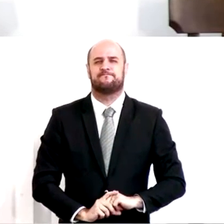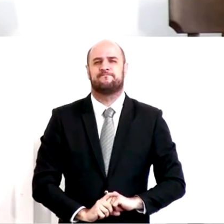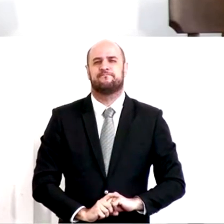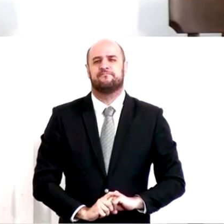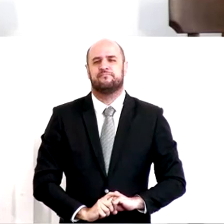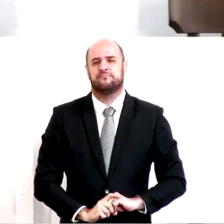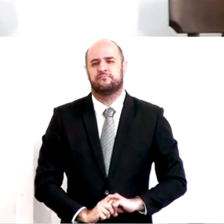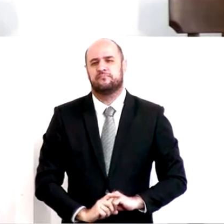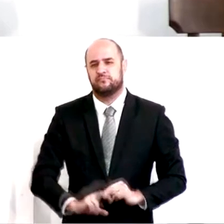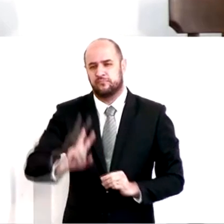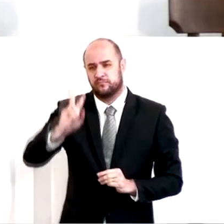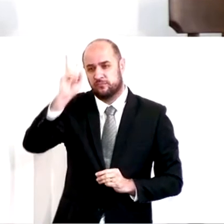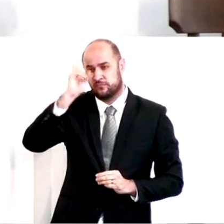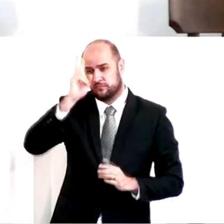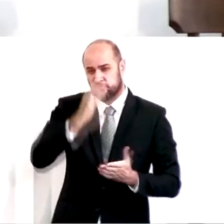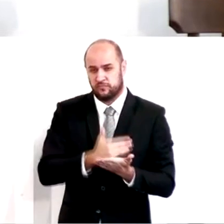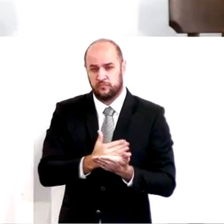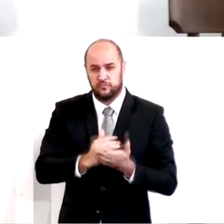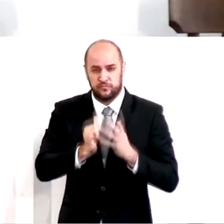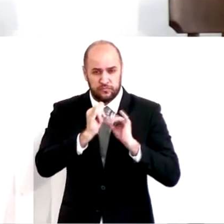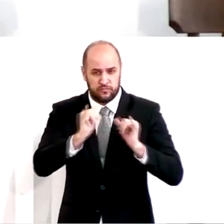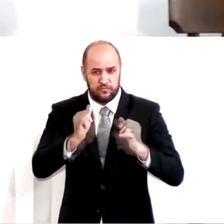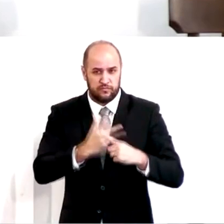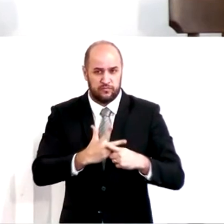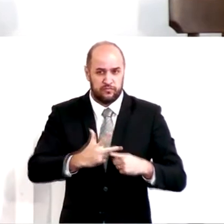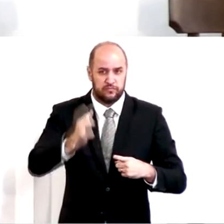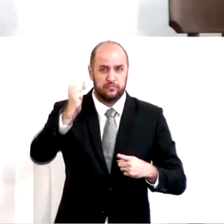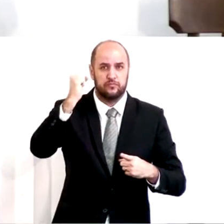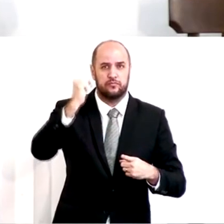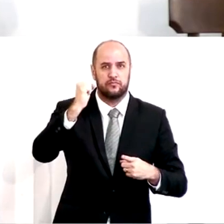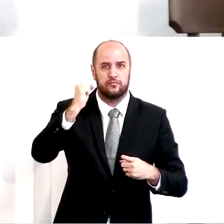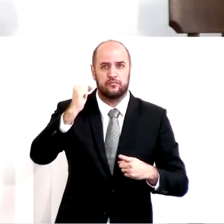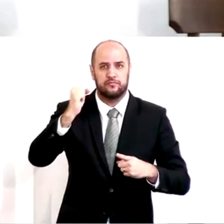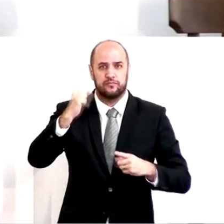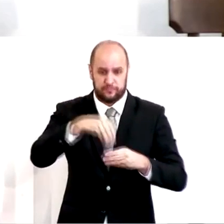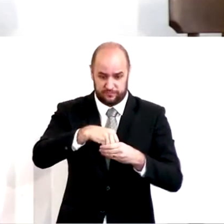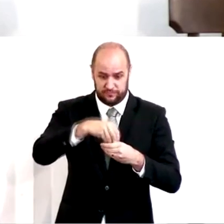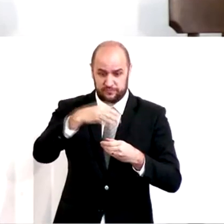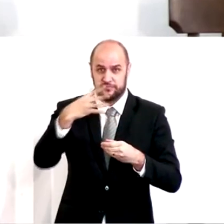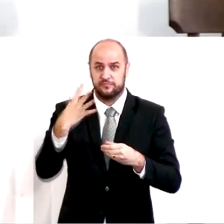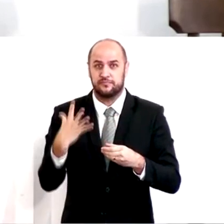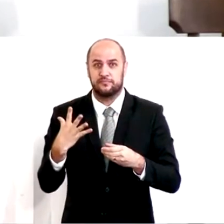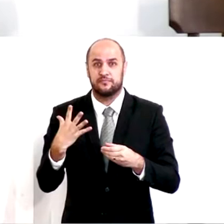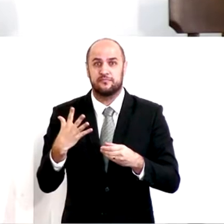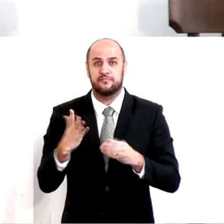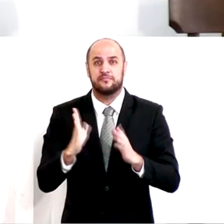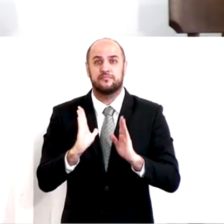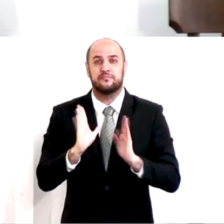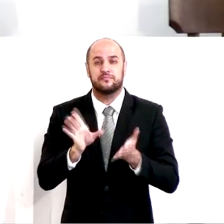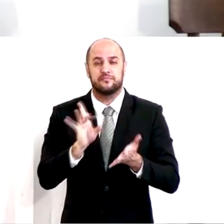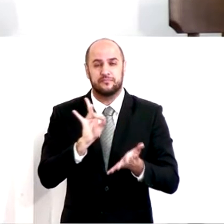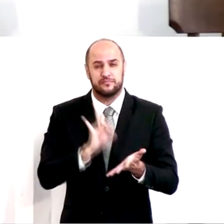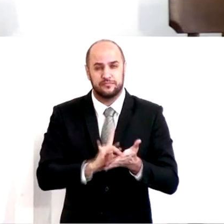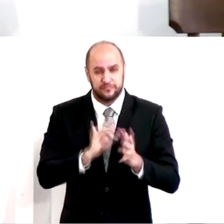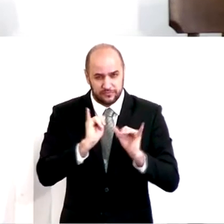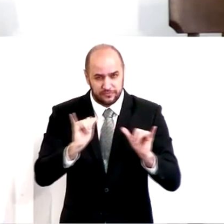Lembre que eu disse no começo, nós vamos falar sobre triunfo, vamos falar sobre essência, vamos falar sobre